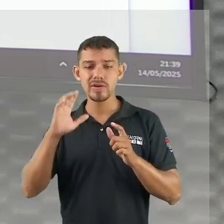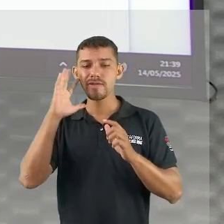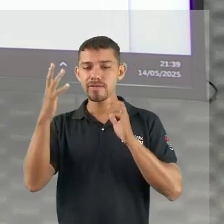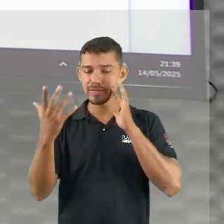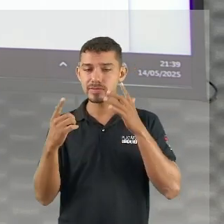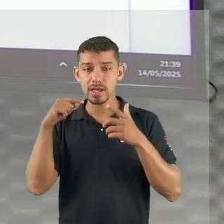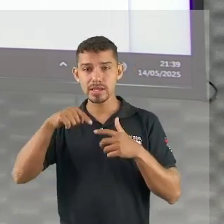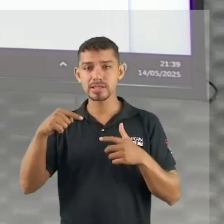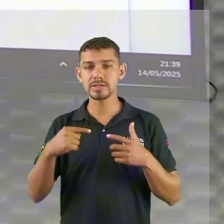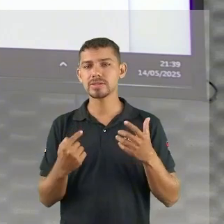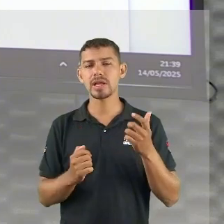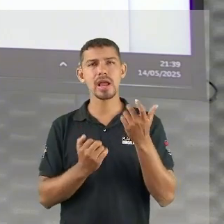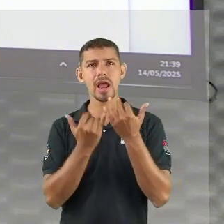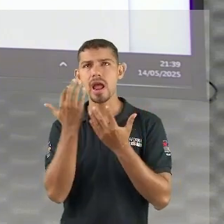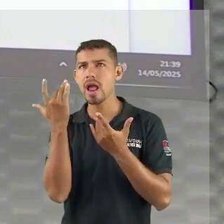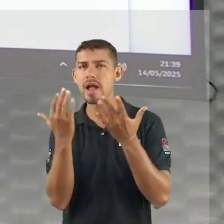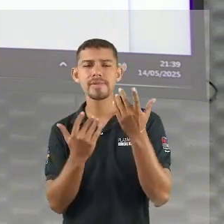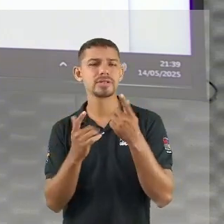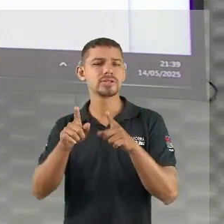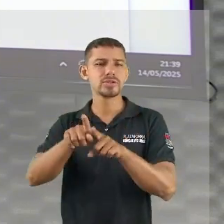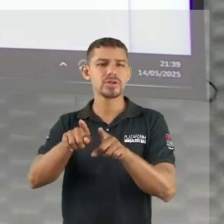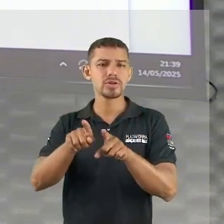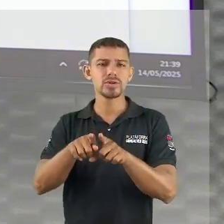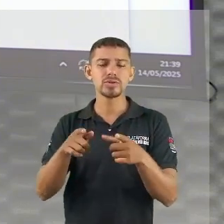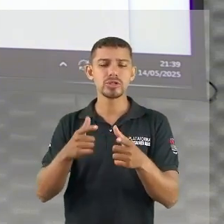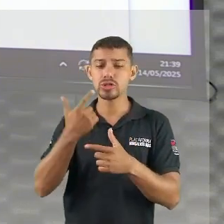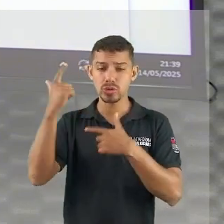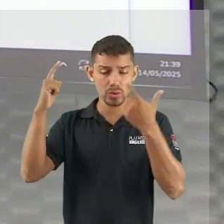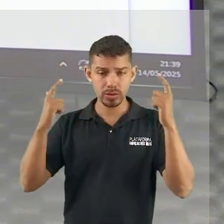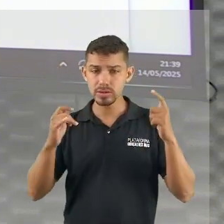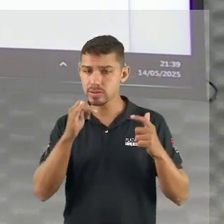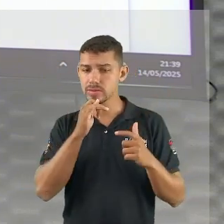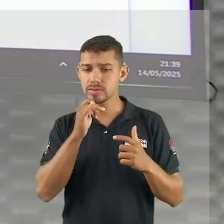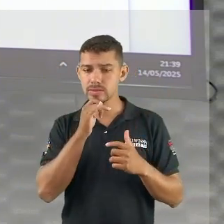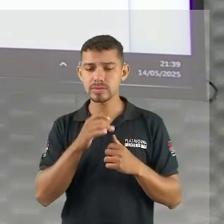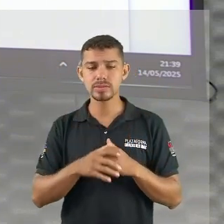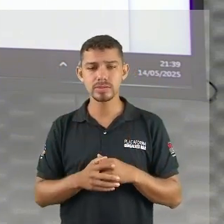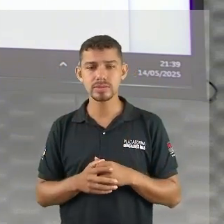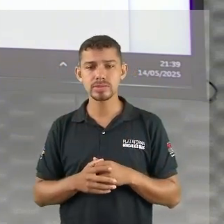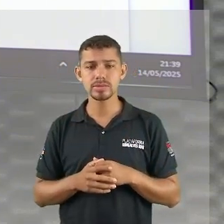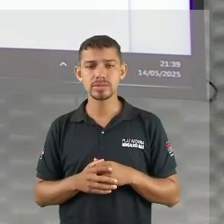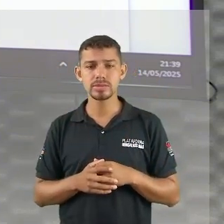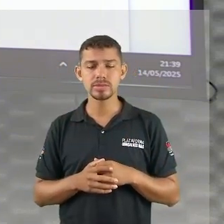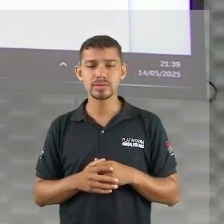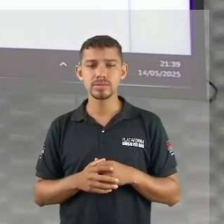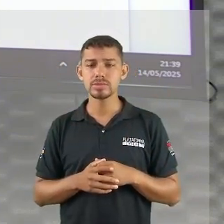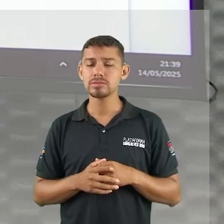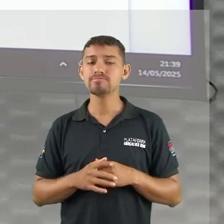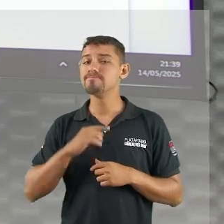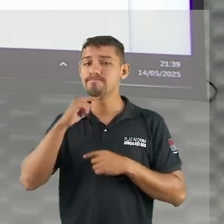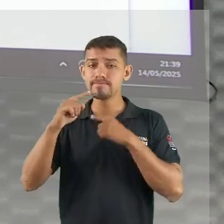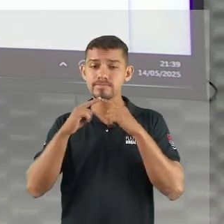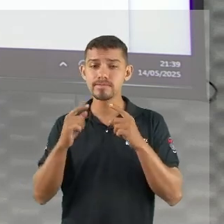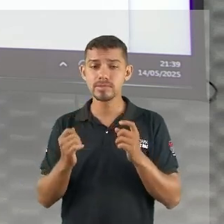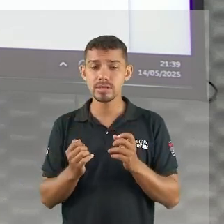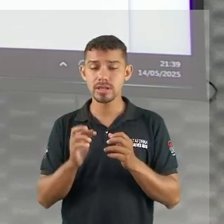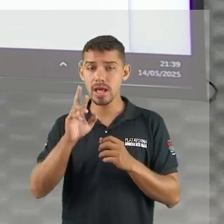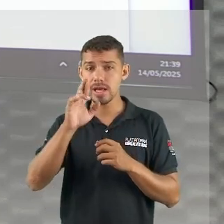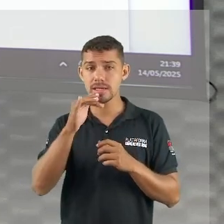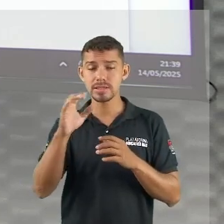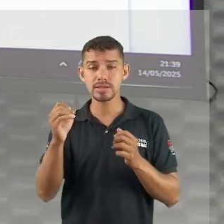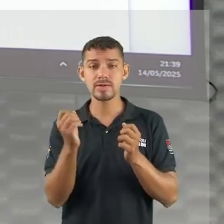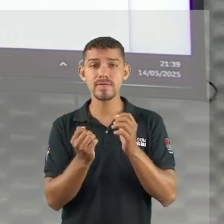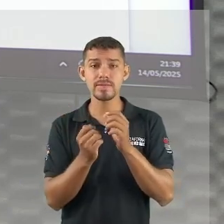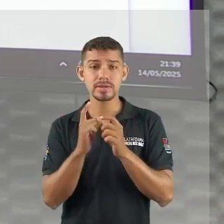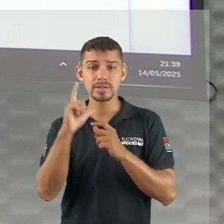produzidos aqui pela queima de combustíveis fósseis e outras coisas, eles impedem que essa radiação